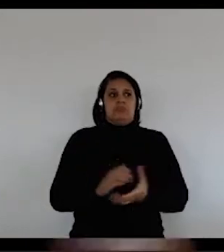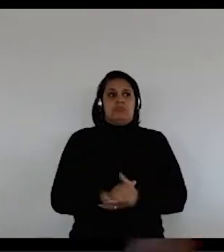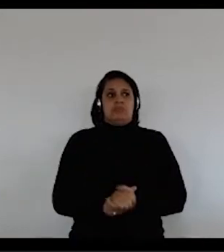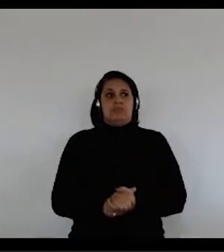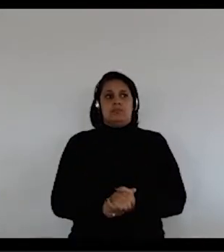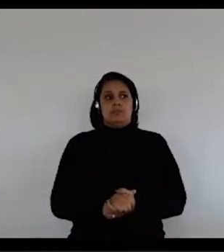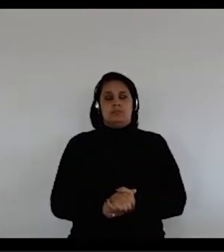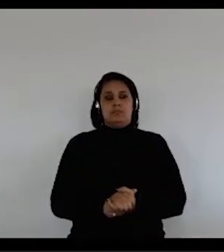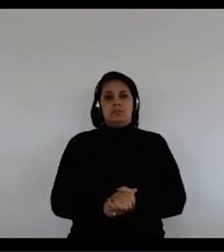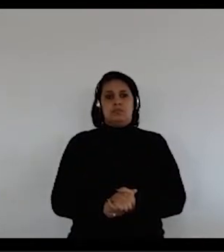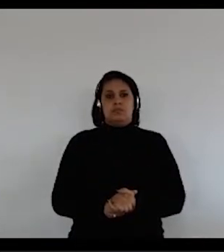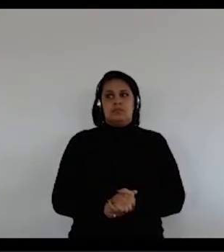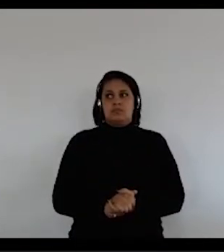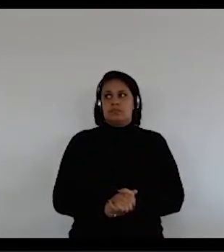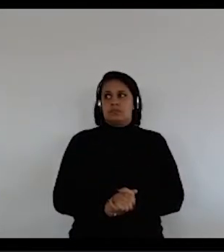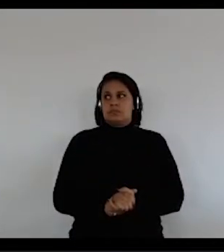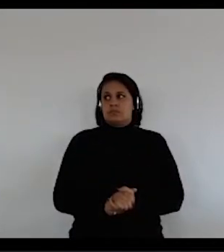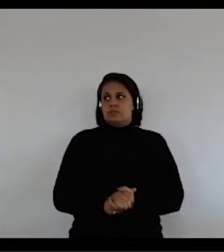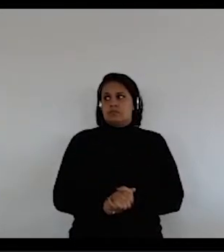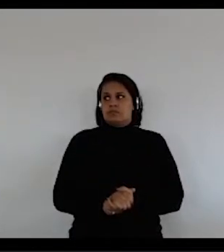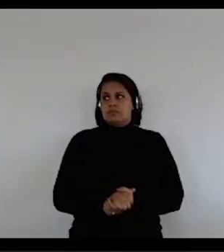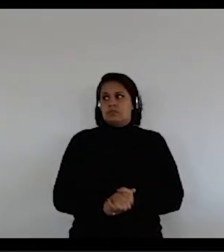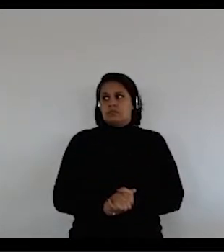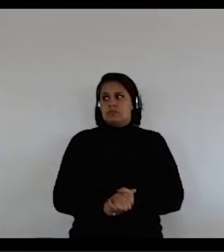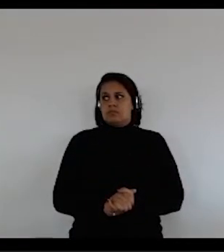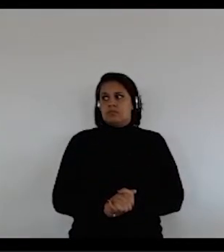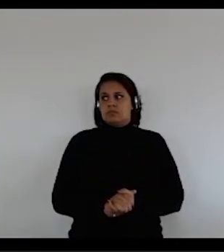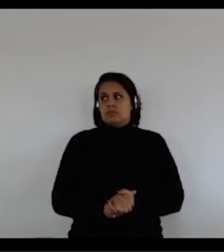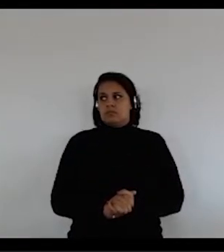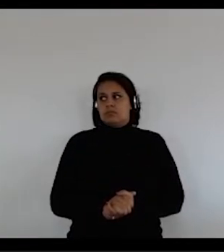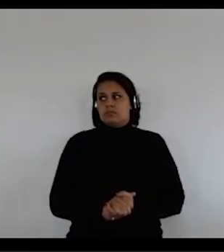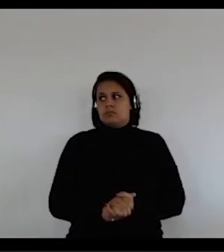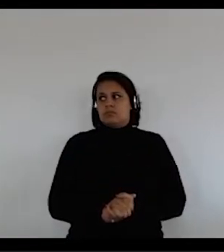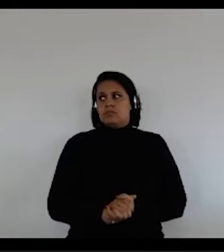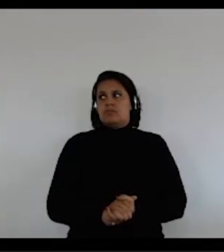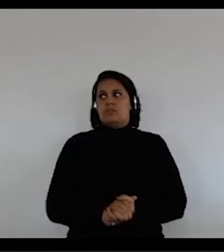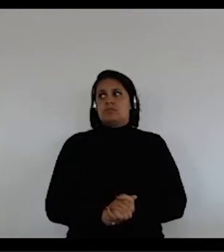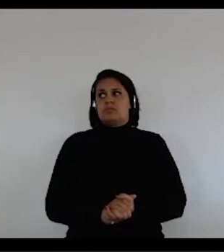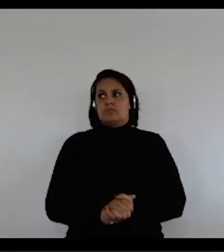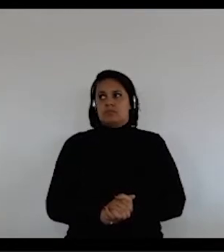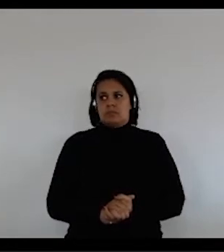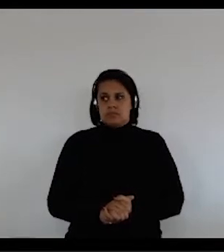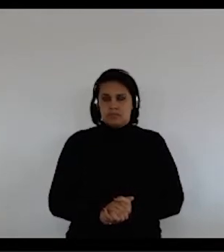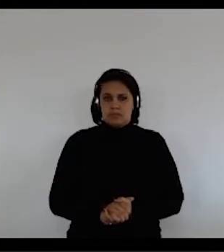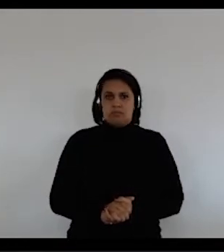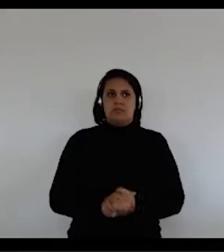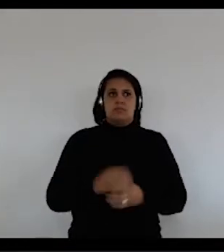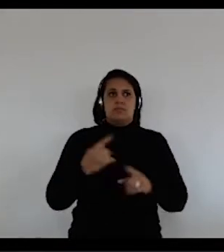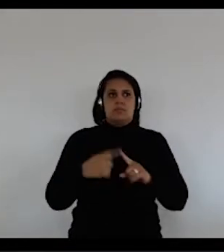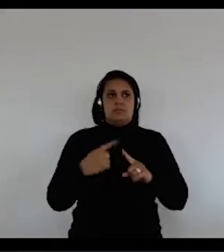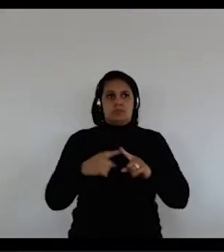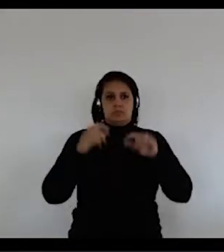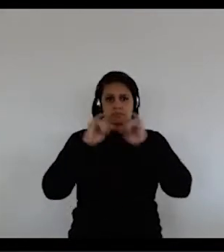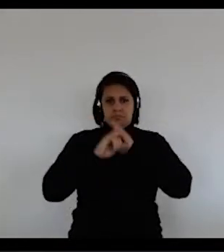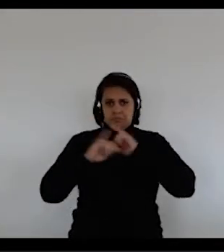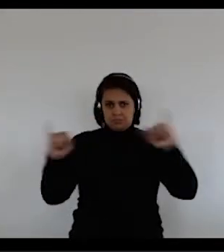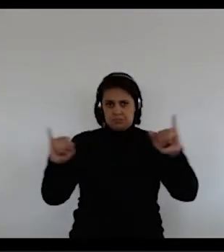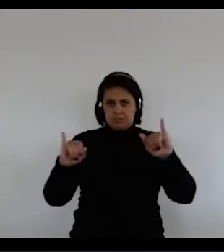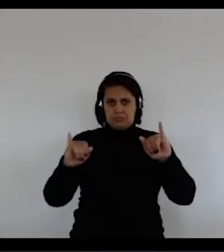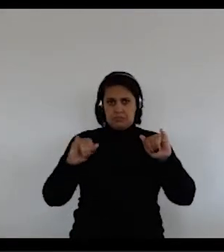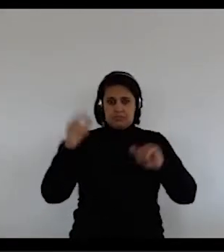o estado de alarma, o estado excepcional de alarma, não permite, segundo a